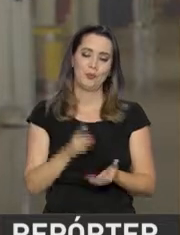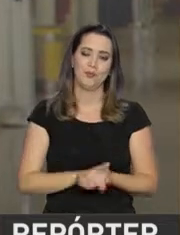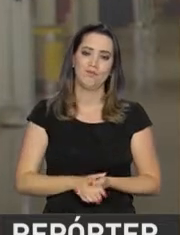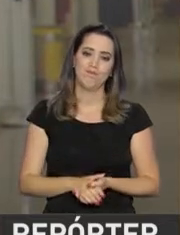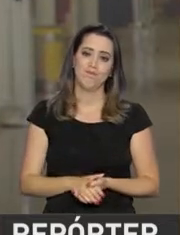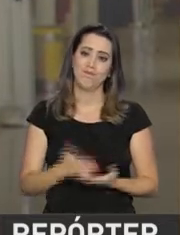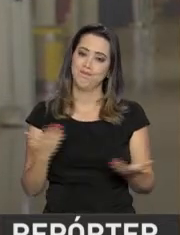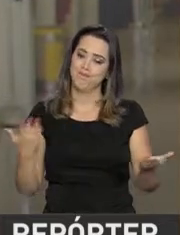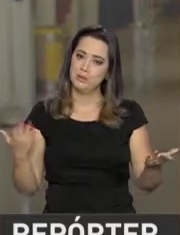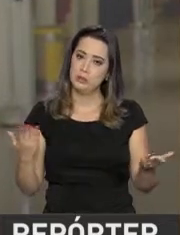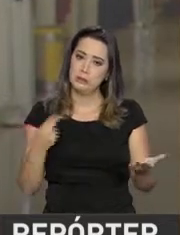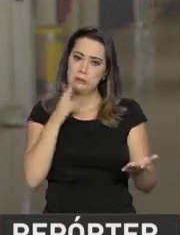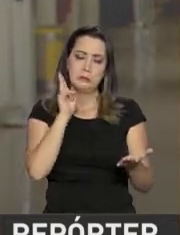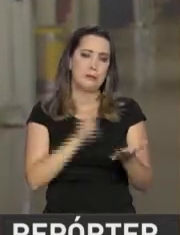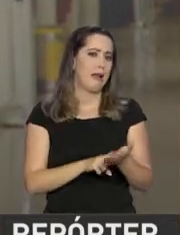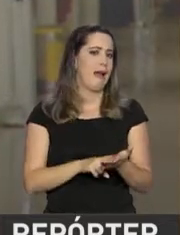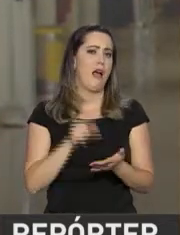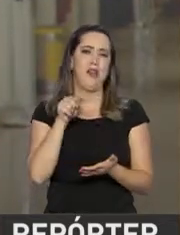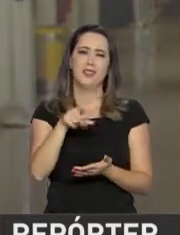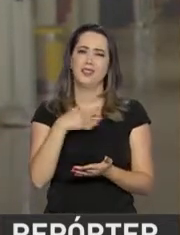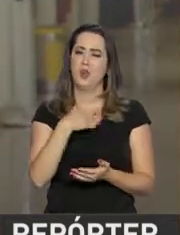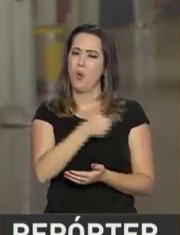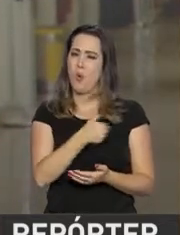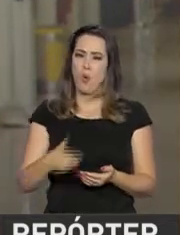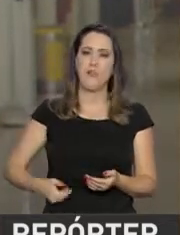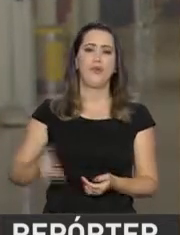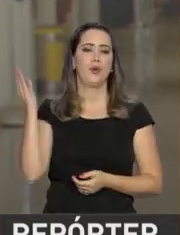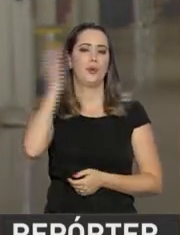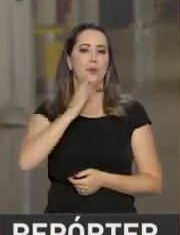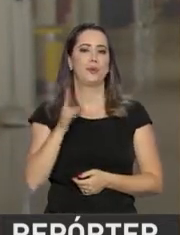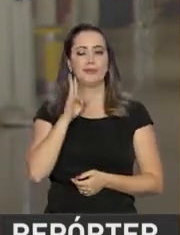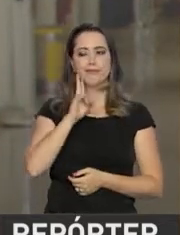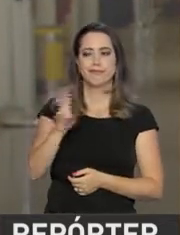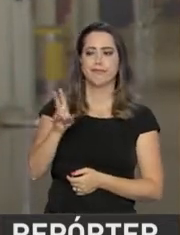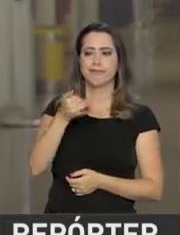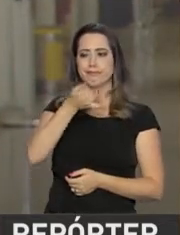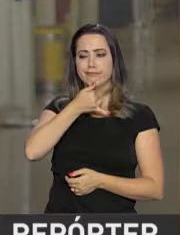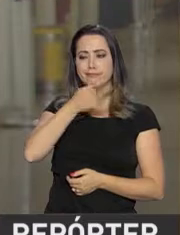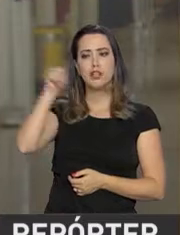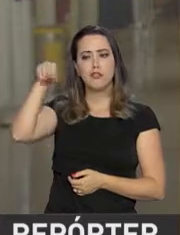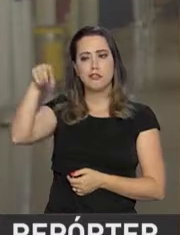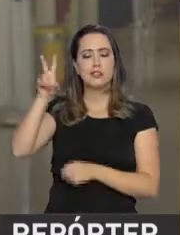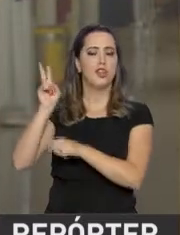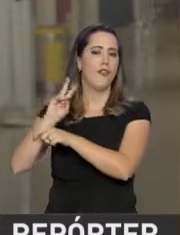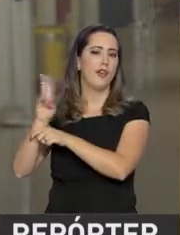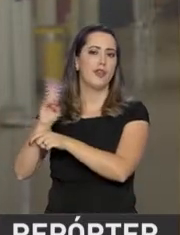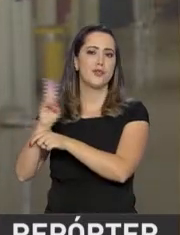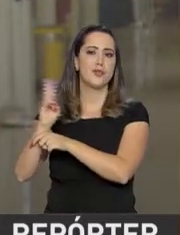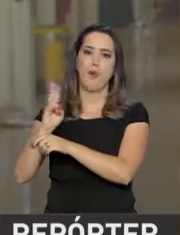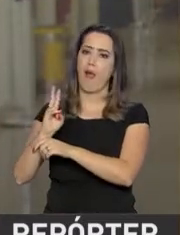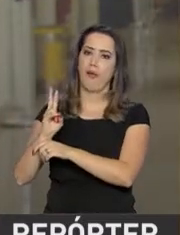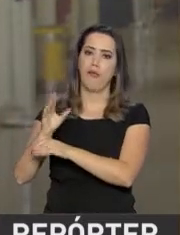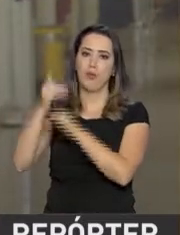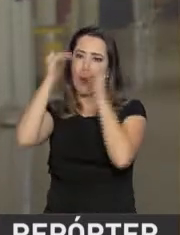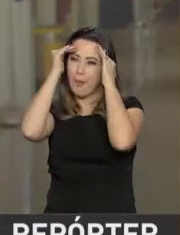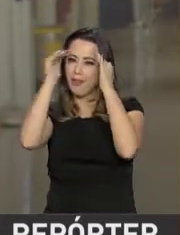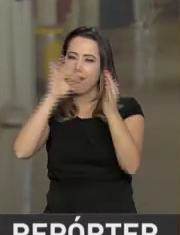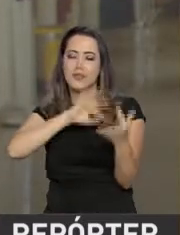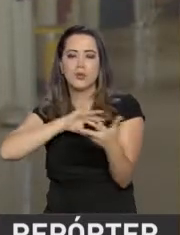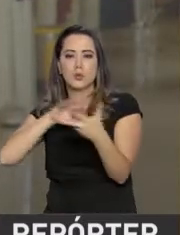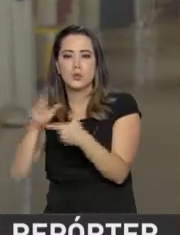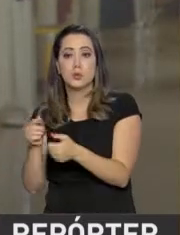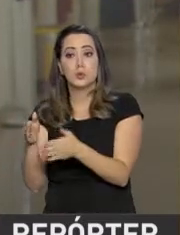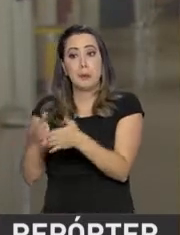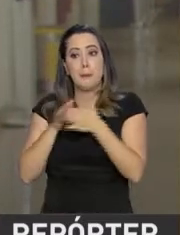lamenta profundamente que o governo venezuelano não tem atendido aos repetidos chamados da comunidade internacional pela realização